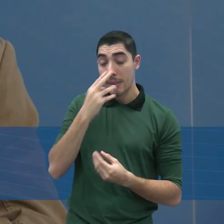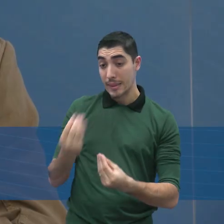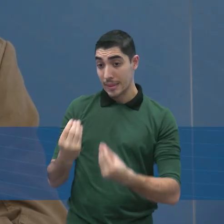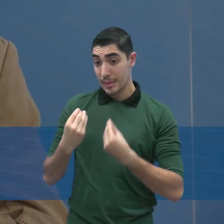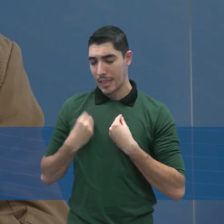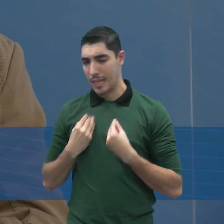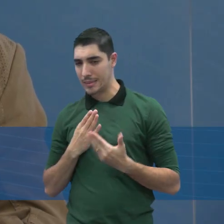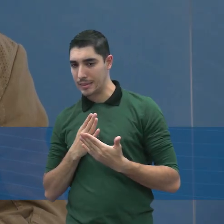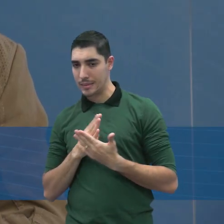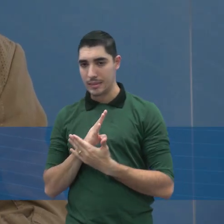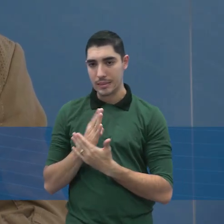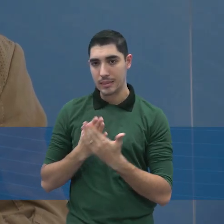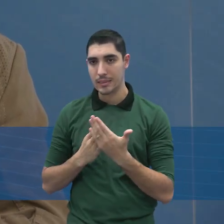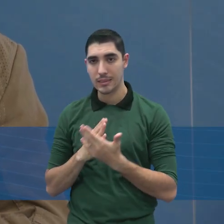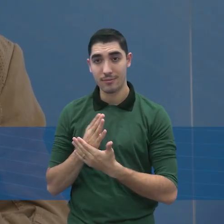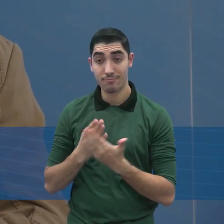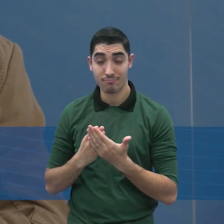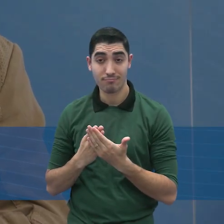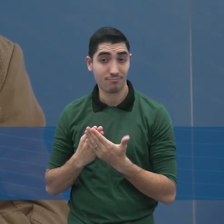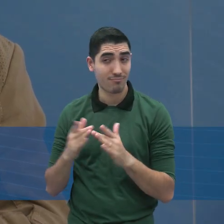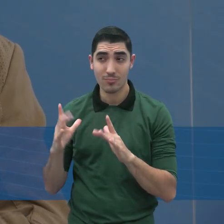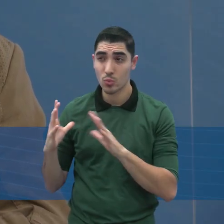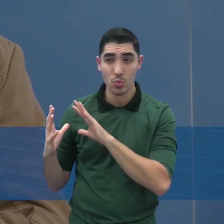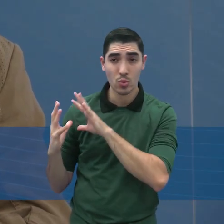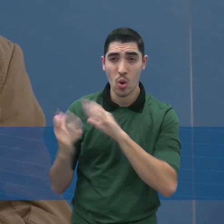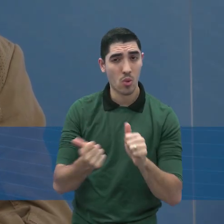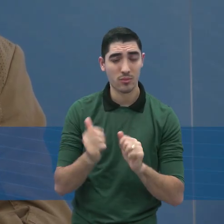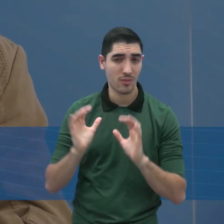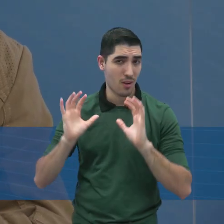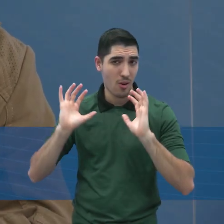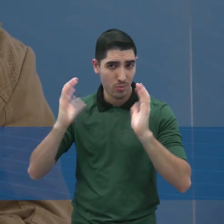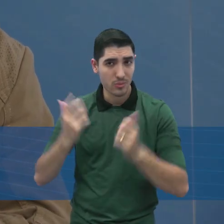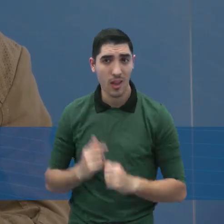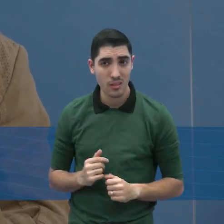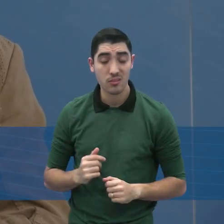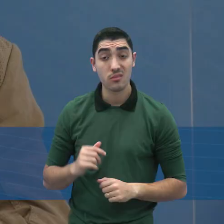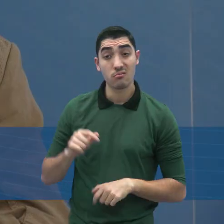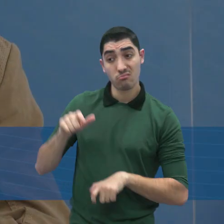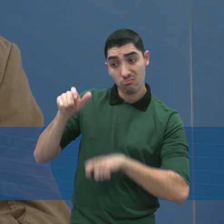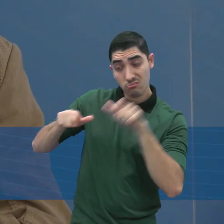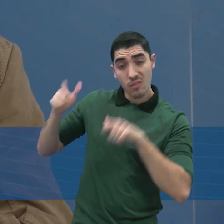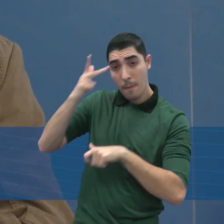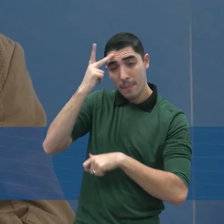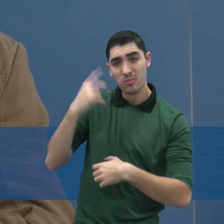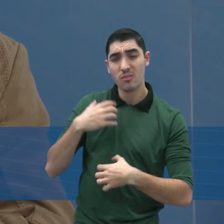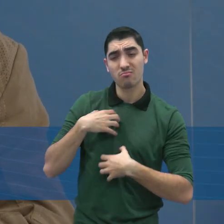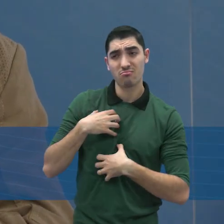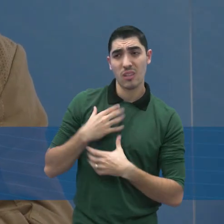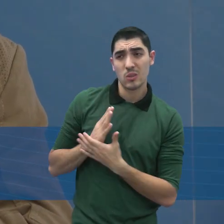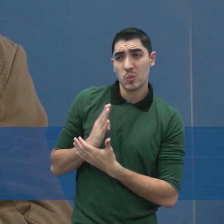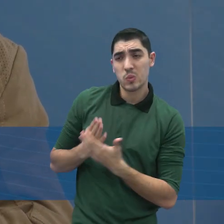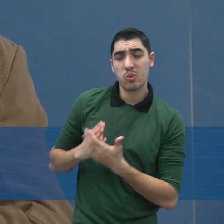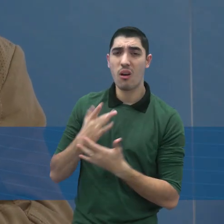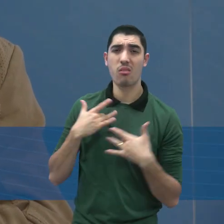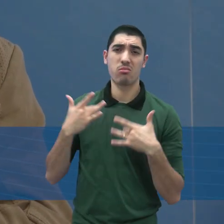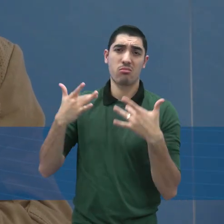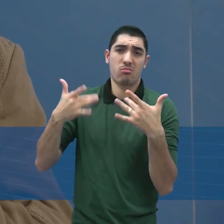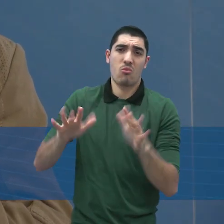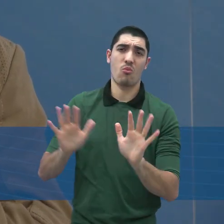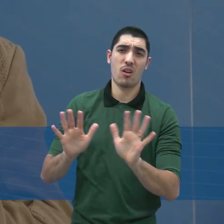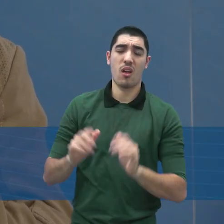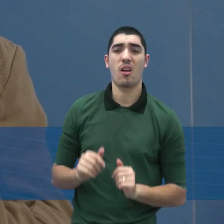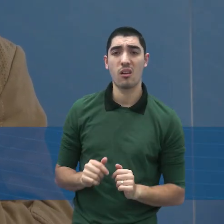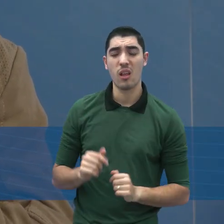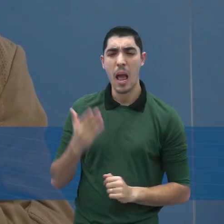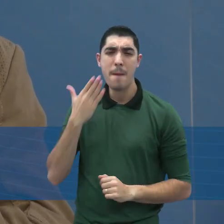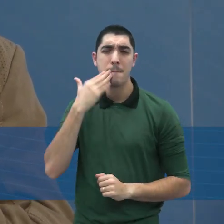desconforto em todos nós. E esse desconforto, muitas vezes, as pessoas não querem mais sentir. Então é melhor eu estar